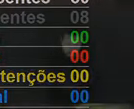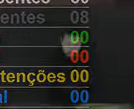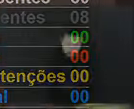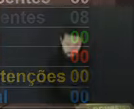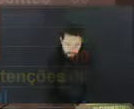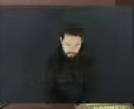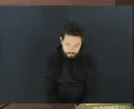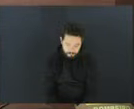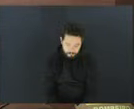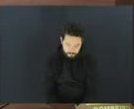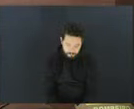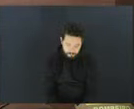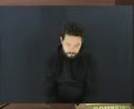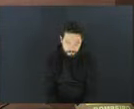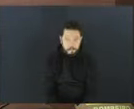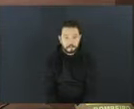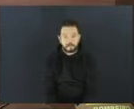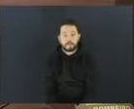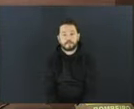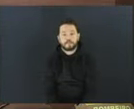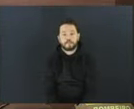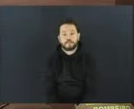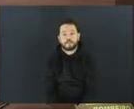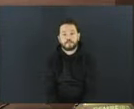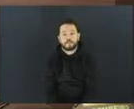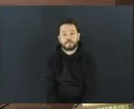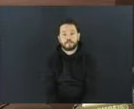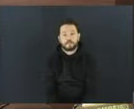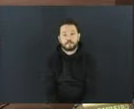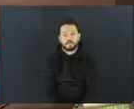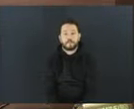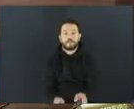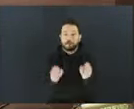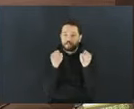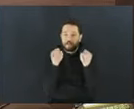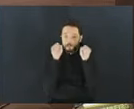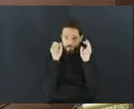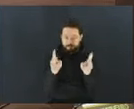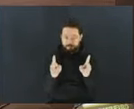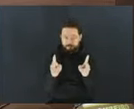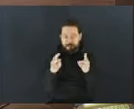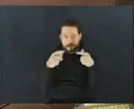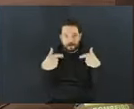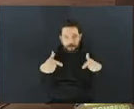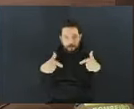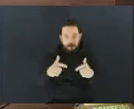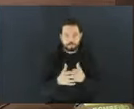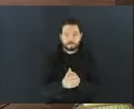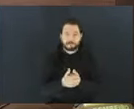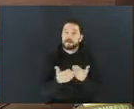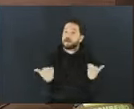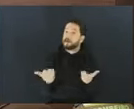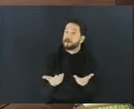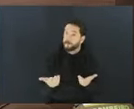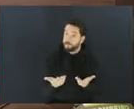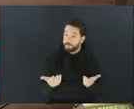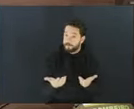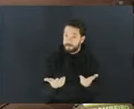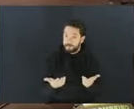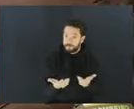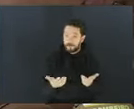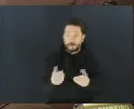Continuidade dos trabalhos. Passamos agora ao horário destinado à tribuna